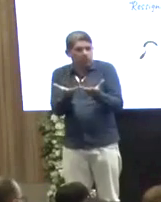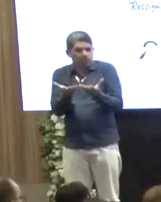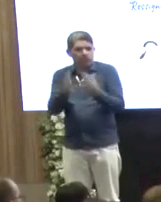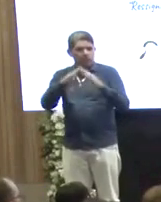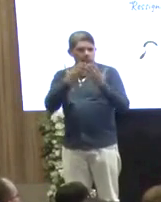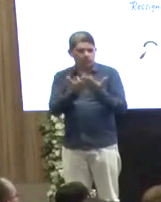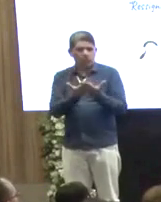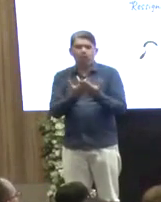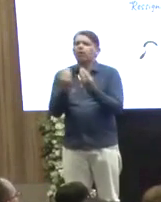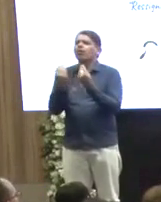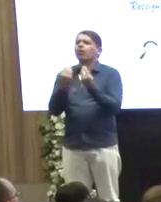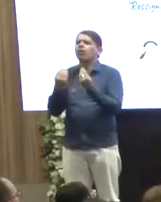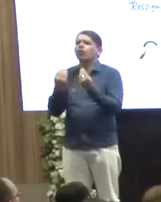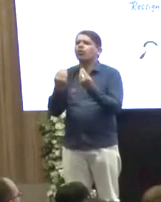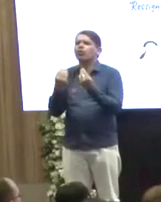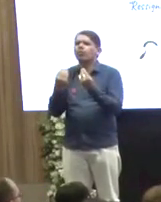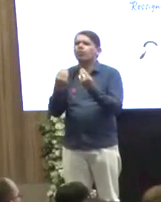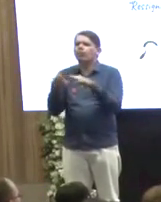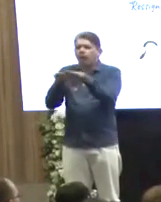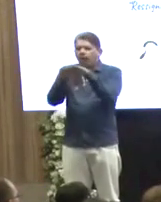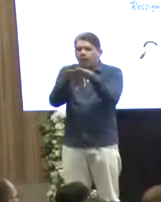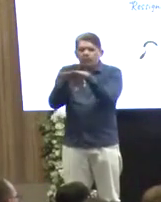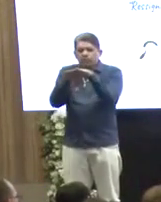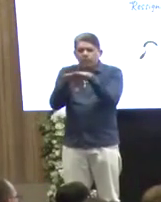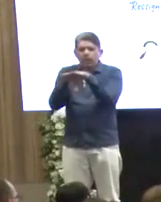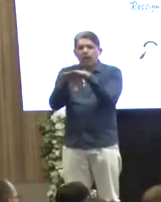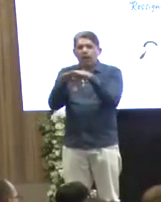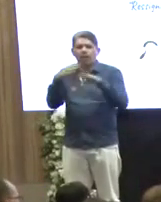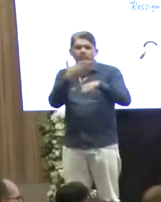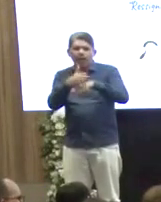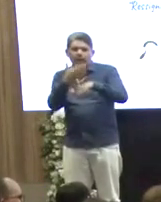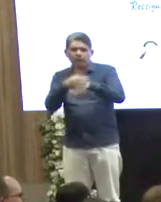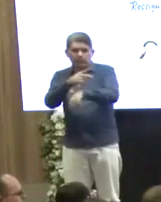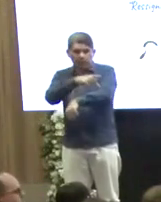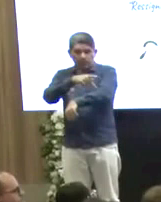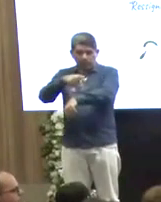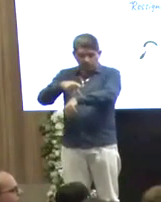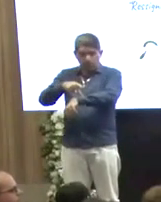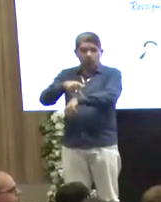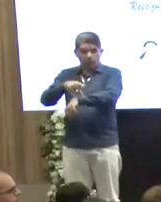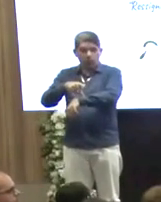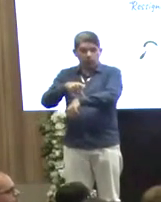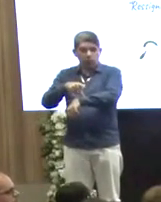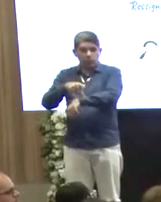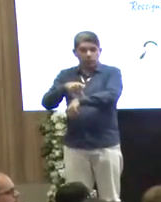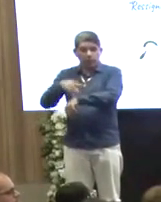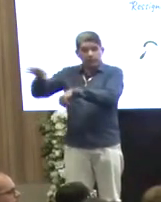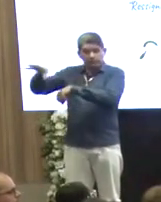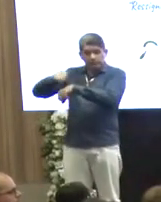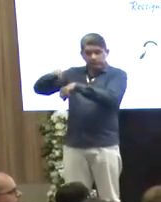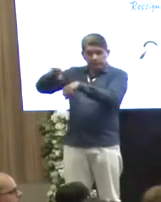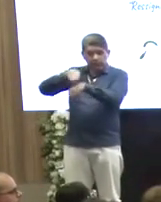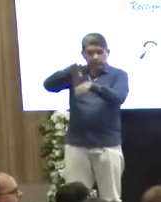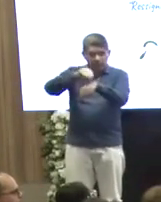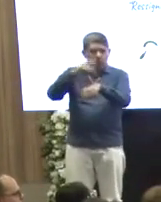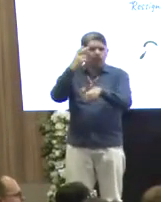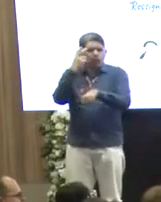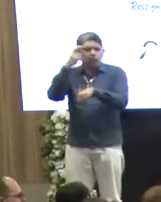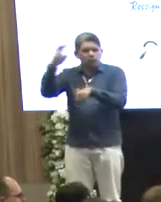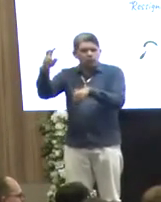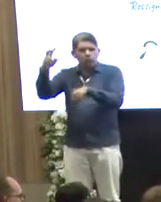etnoleitura, né, um curso em alfabetização mais neurociência, me deu mais respaldo para estar trabalhando e trazendo essas questões